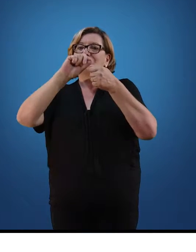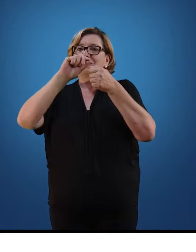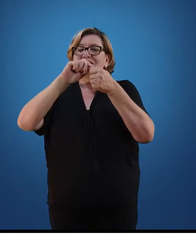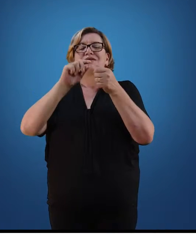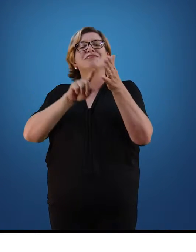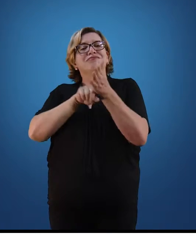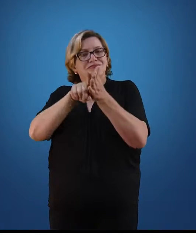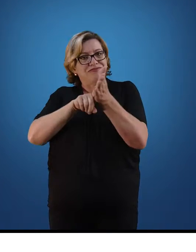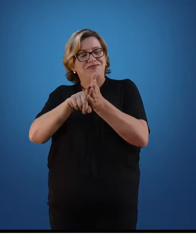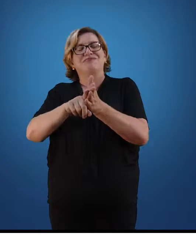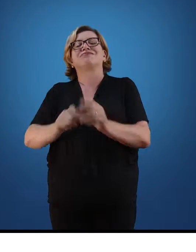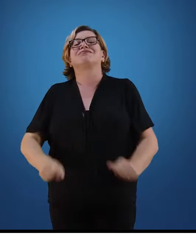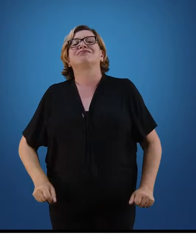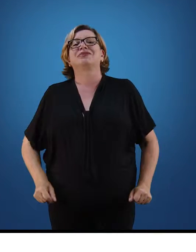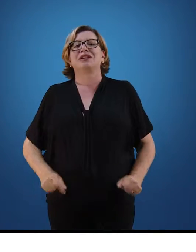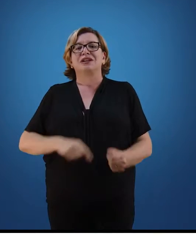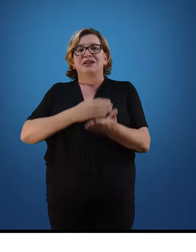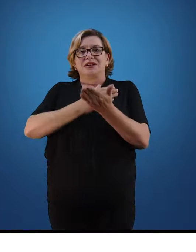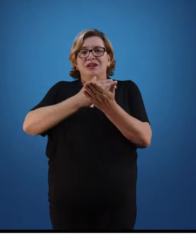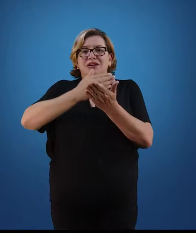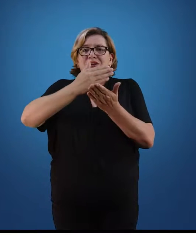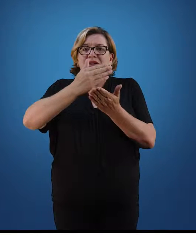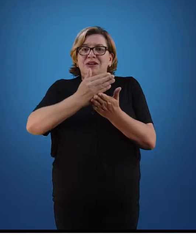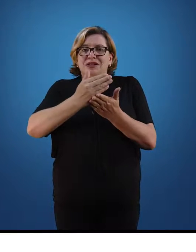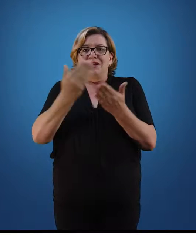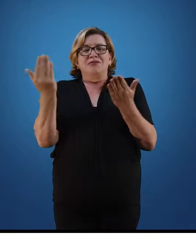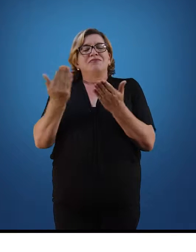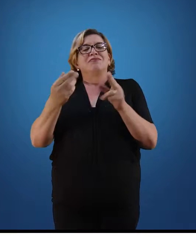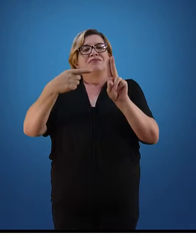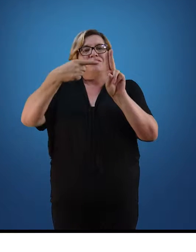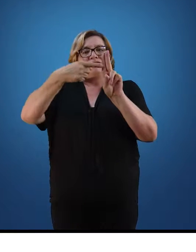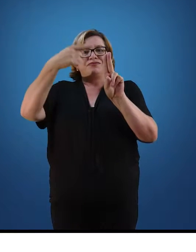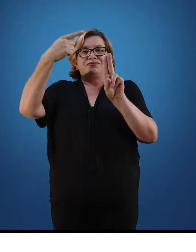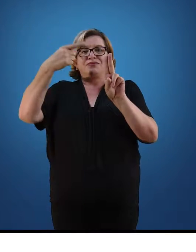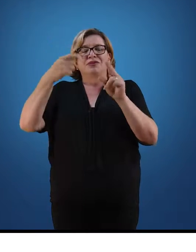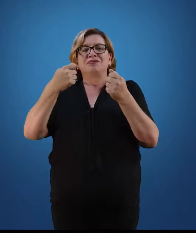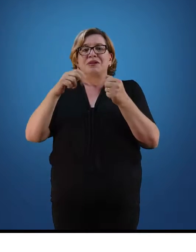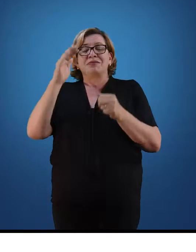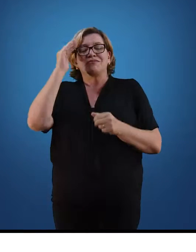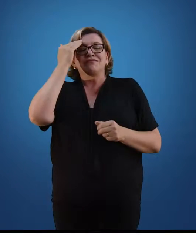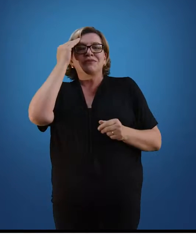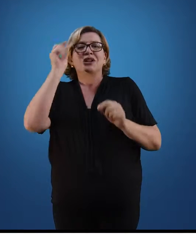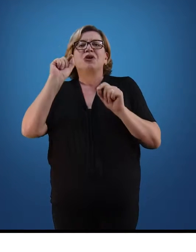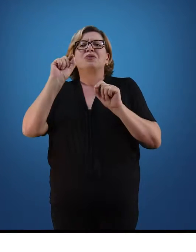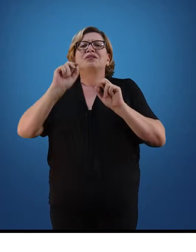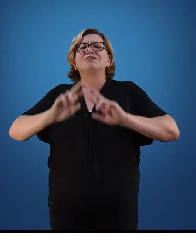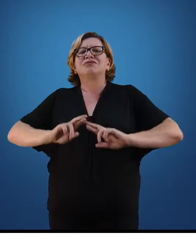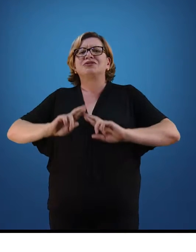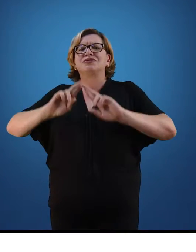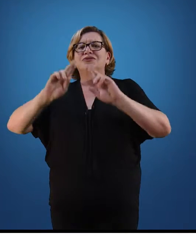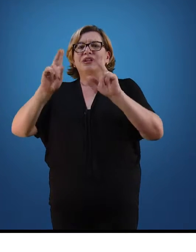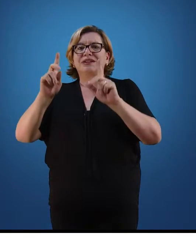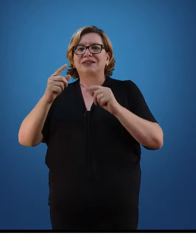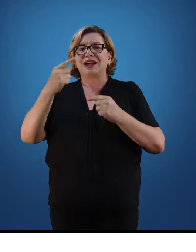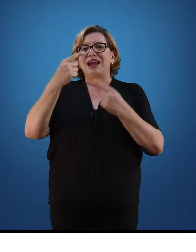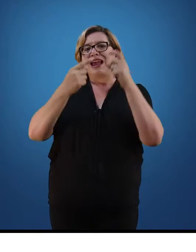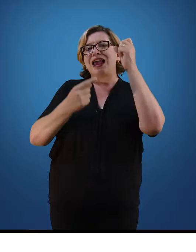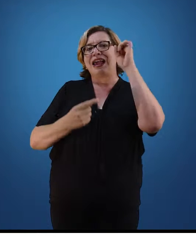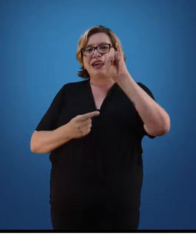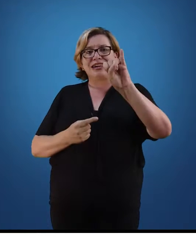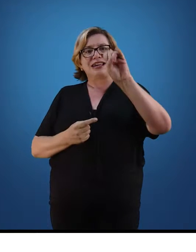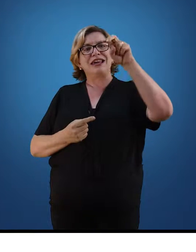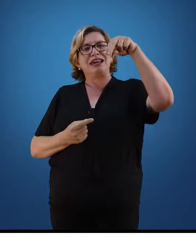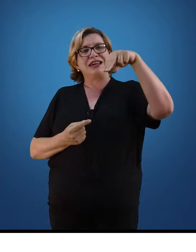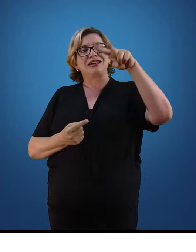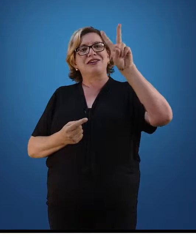10 questões. Para iniciar a nossa unidade 1, nós vamos entender a diferença entre invenção e